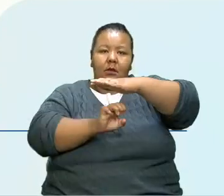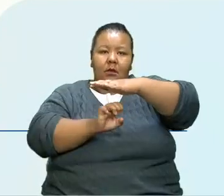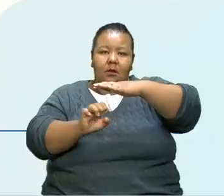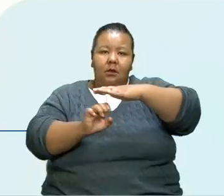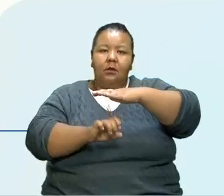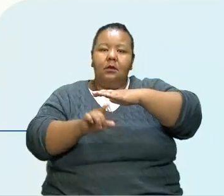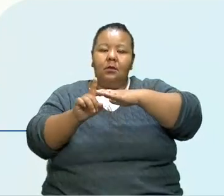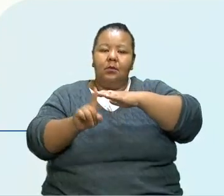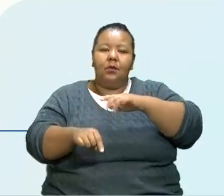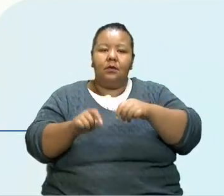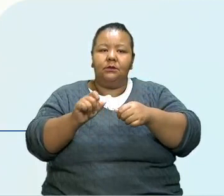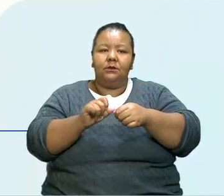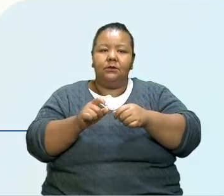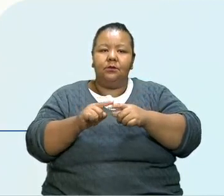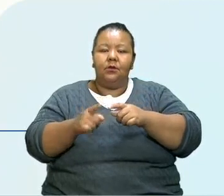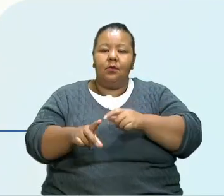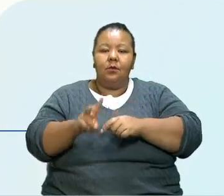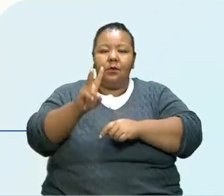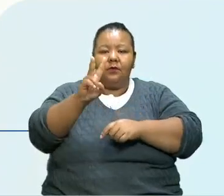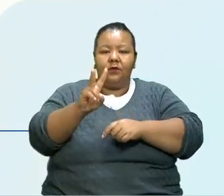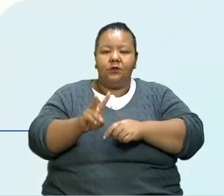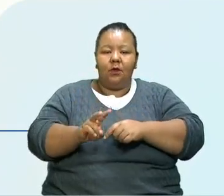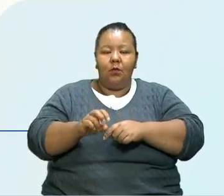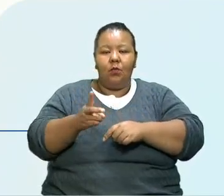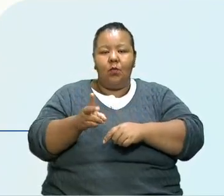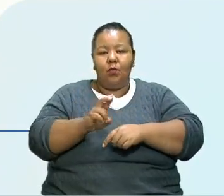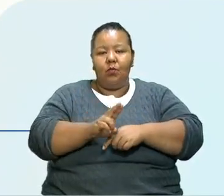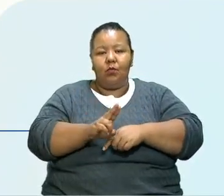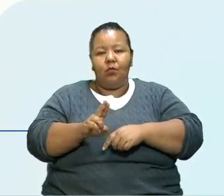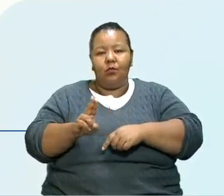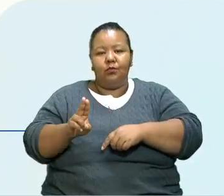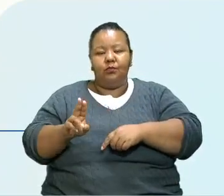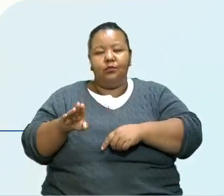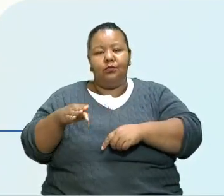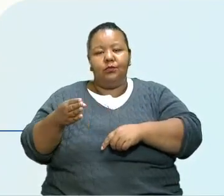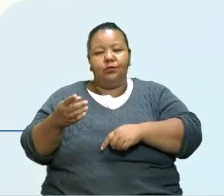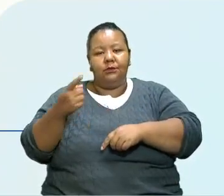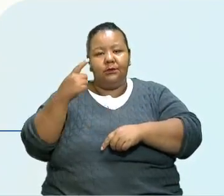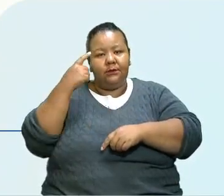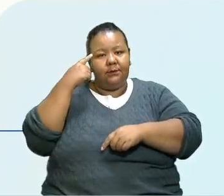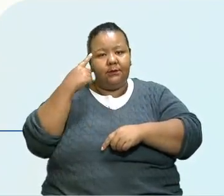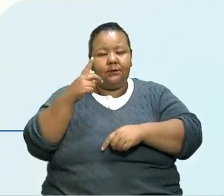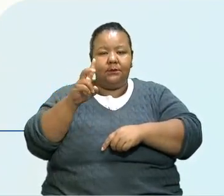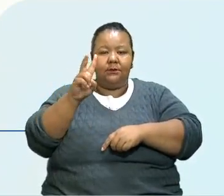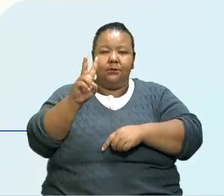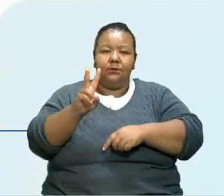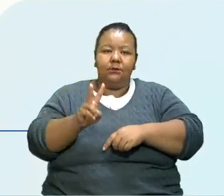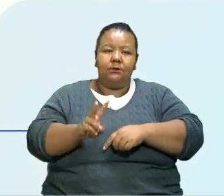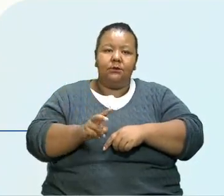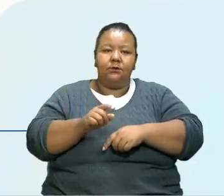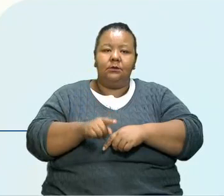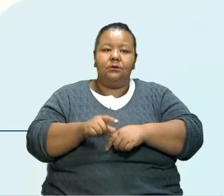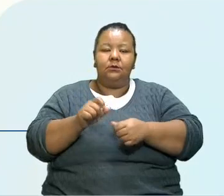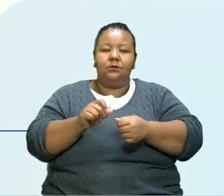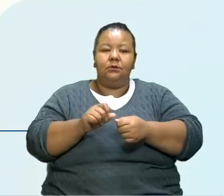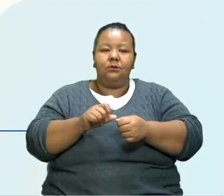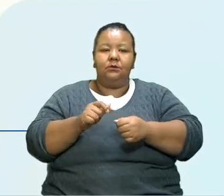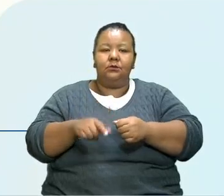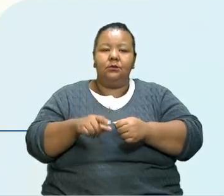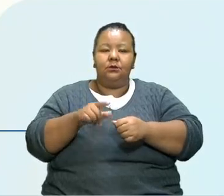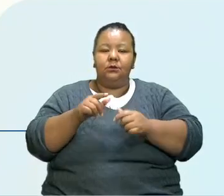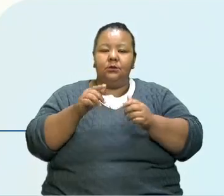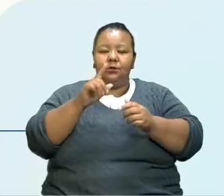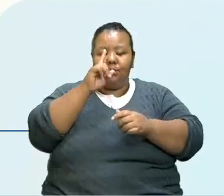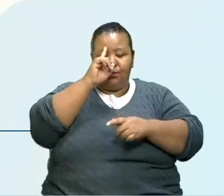ser configurada de forma vertical e horizontal. Então, quando nós pensamos em forma vertical, eu estou falando em sentido de linha de